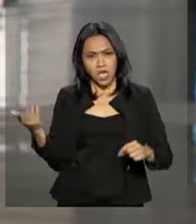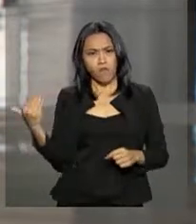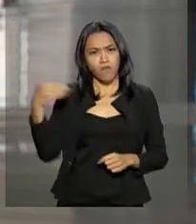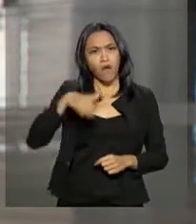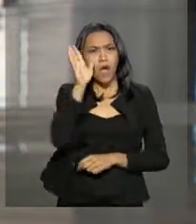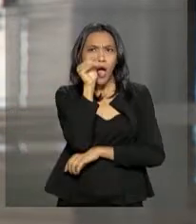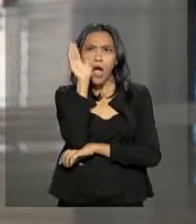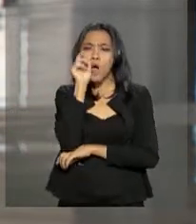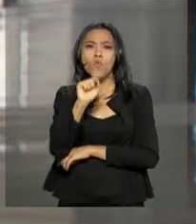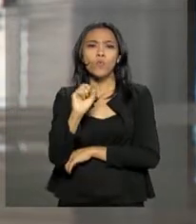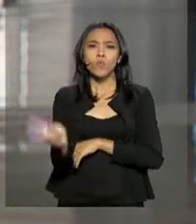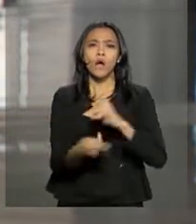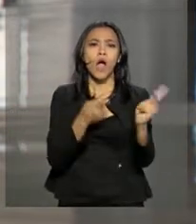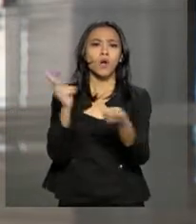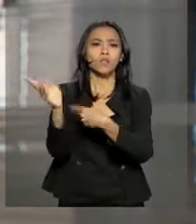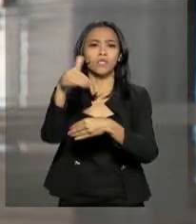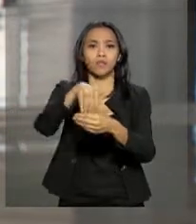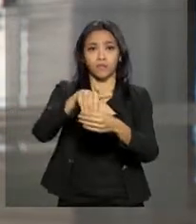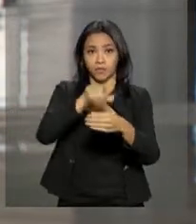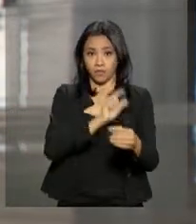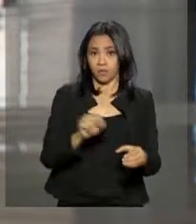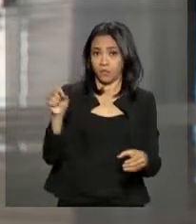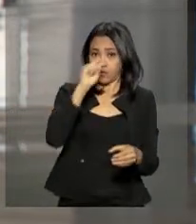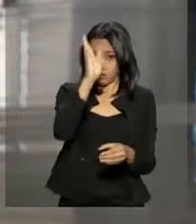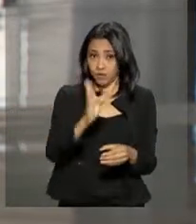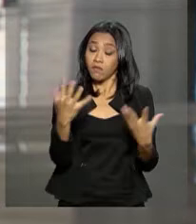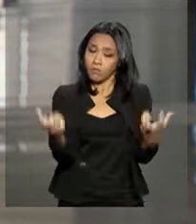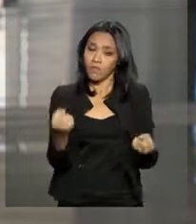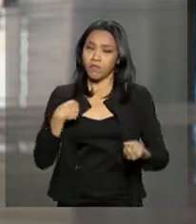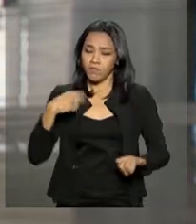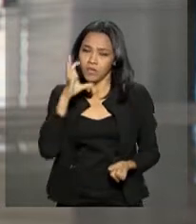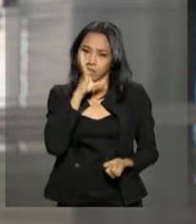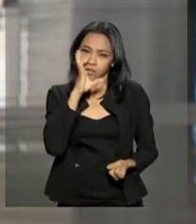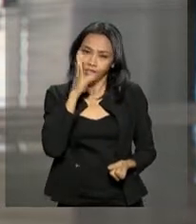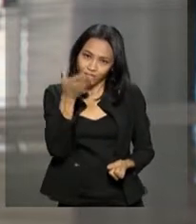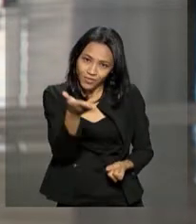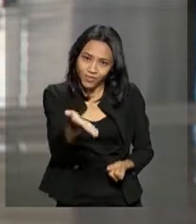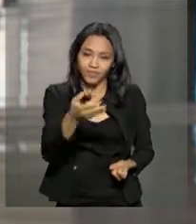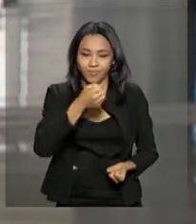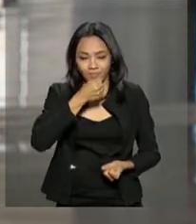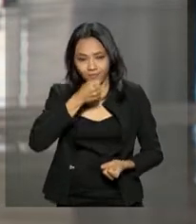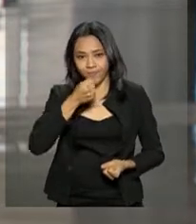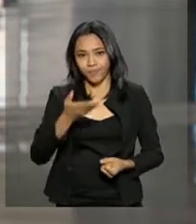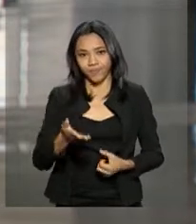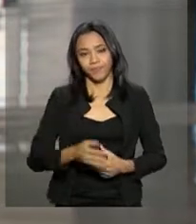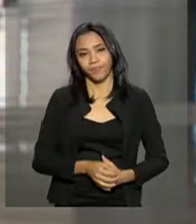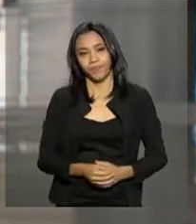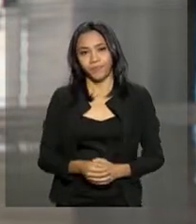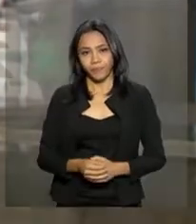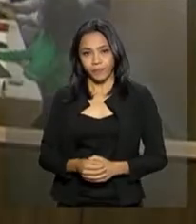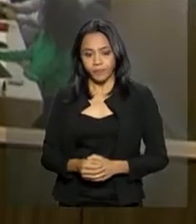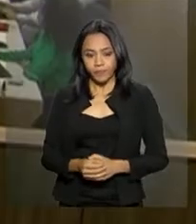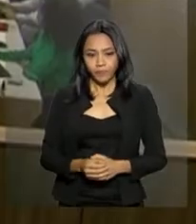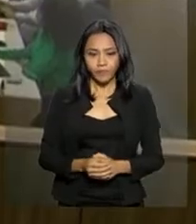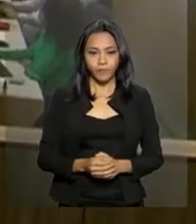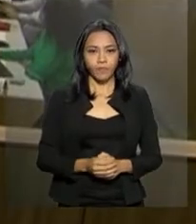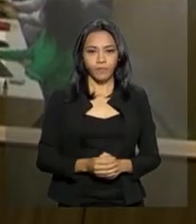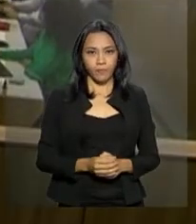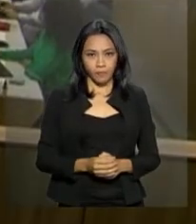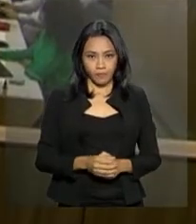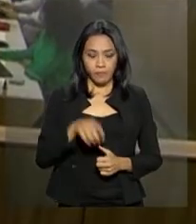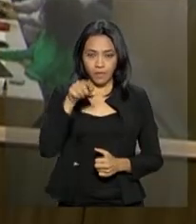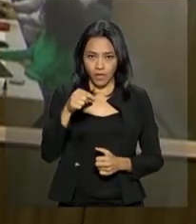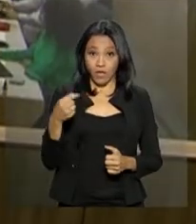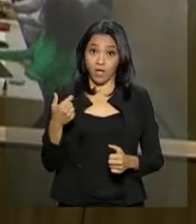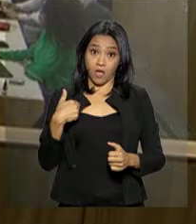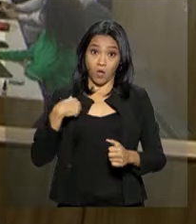em todo o país vamos assistir a assistir na reportagem de joão pedro neto a